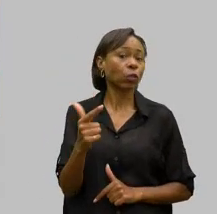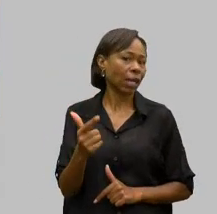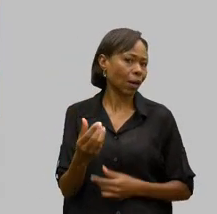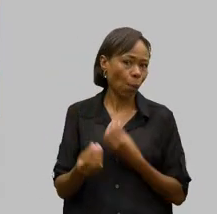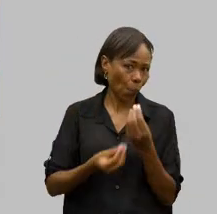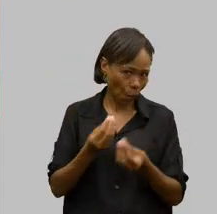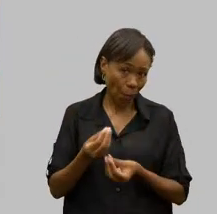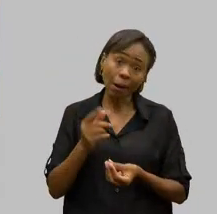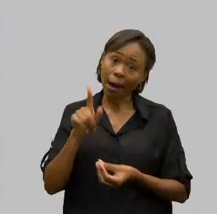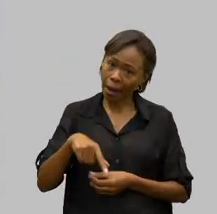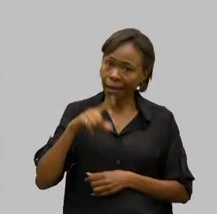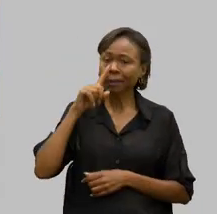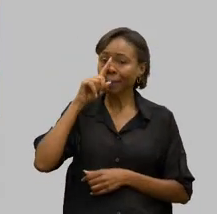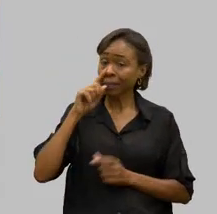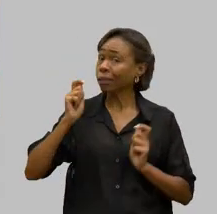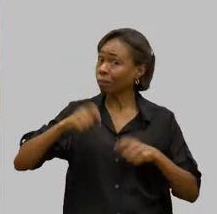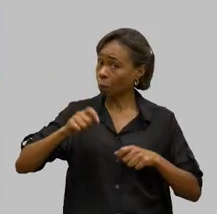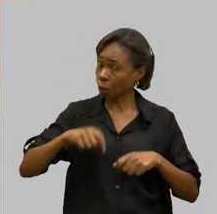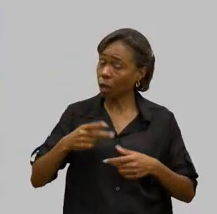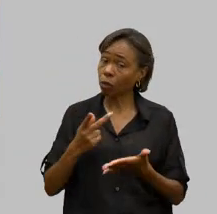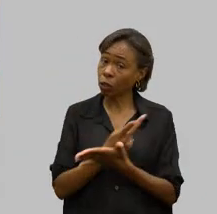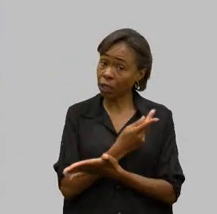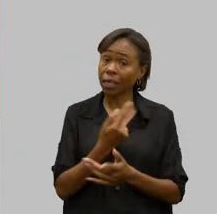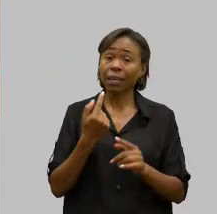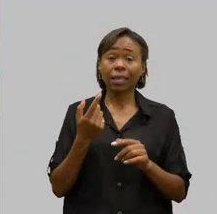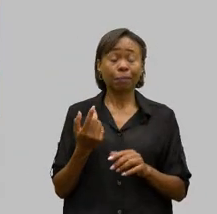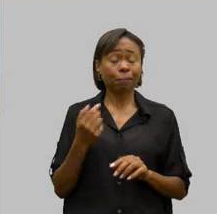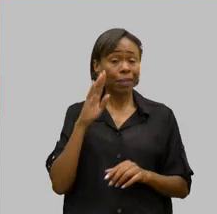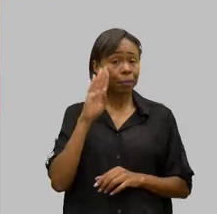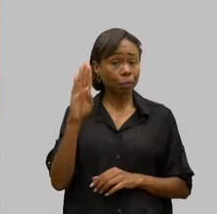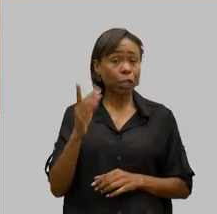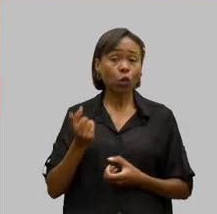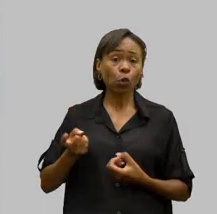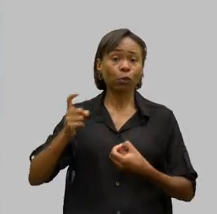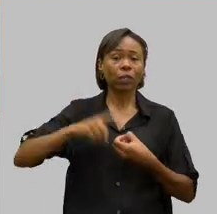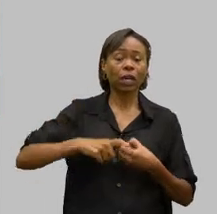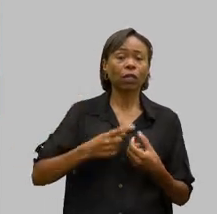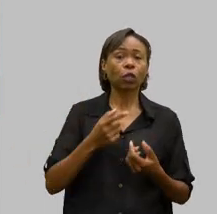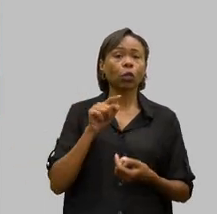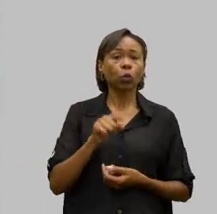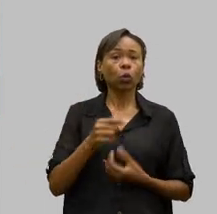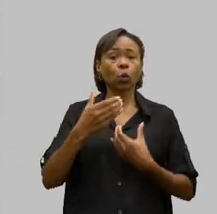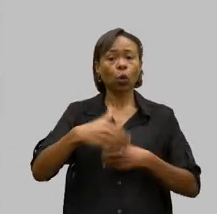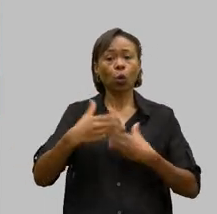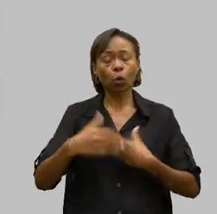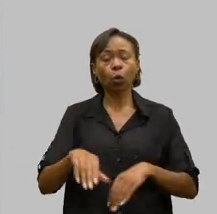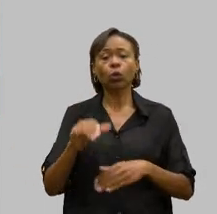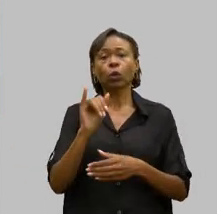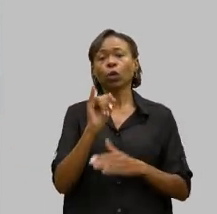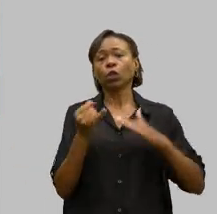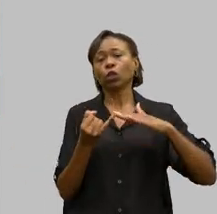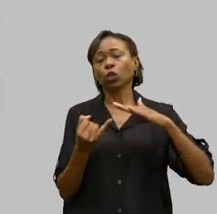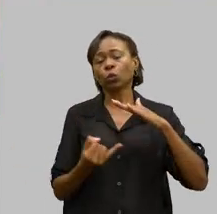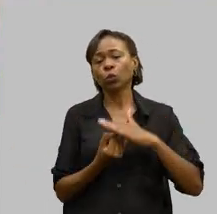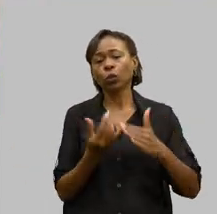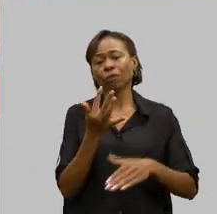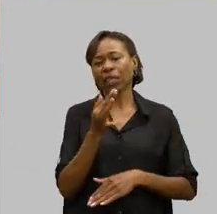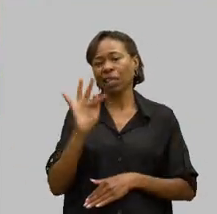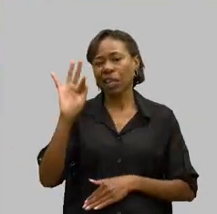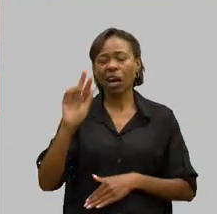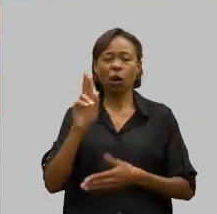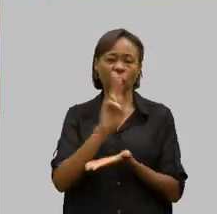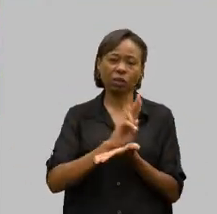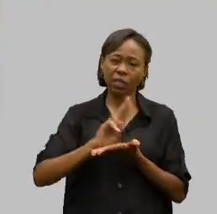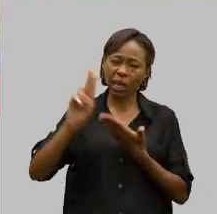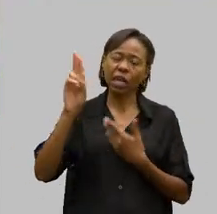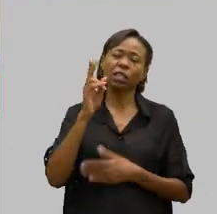que a gente corre, especialmente com a retomada dos recursos, dos concursos nos institutos federais, nas universidades federais e onde paga melhor